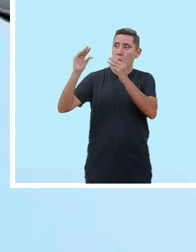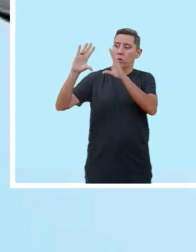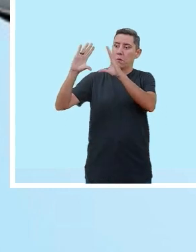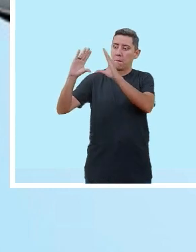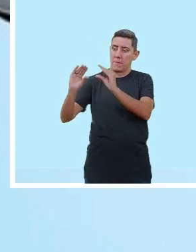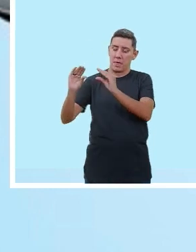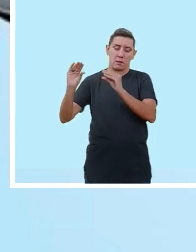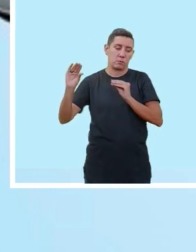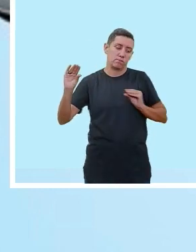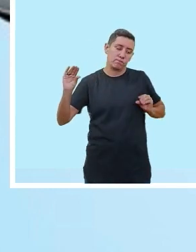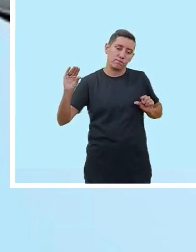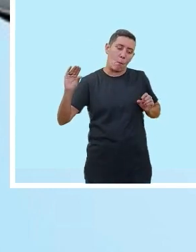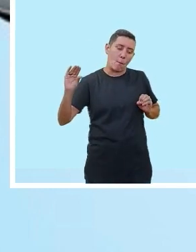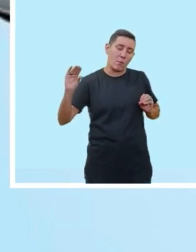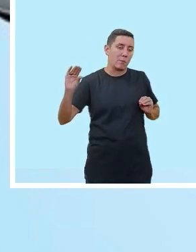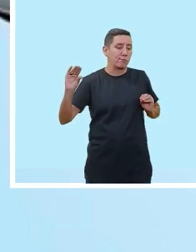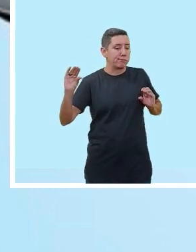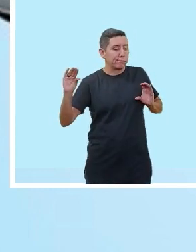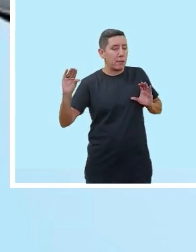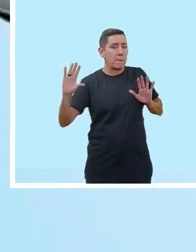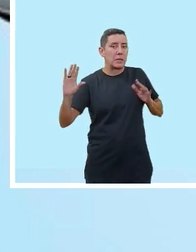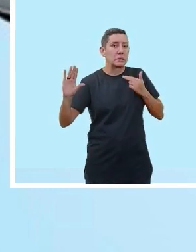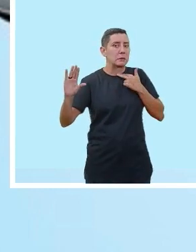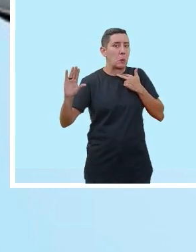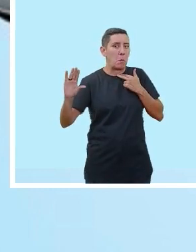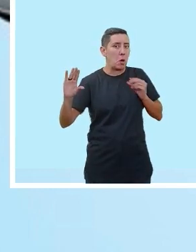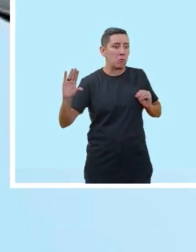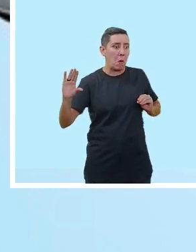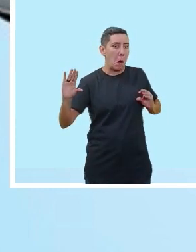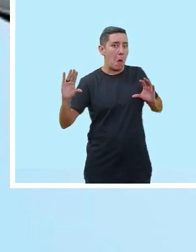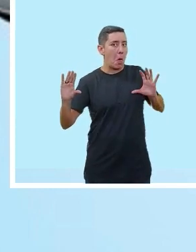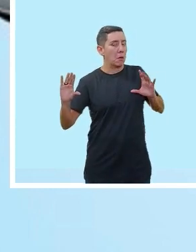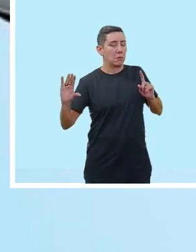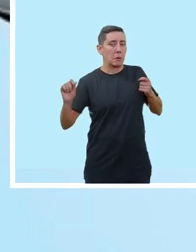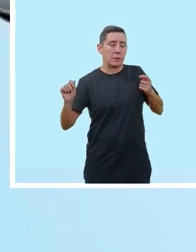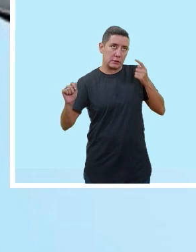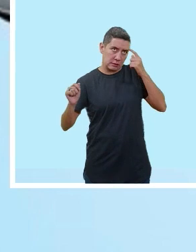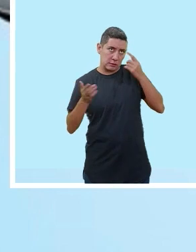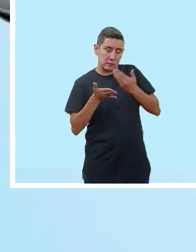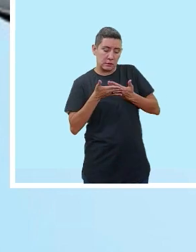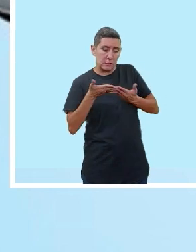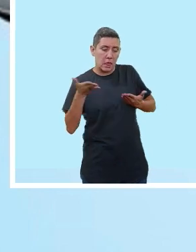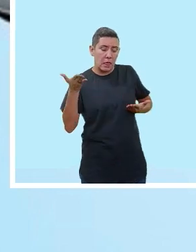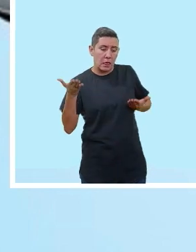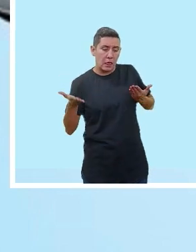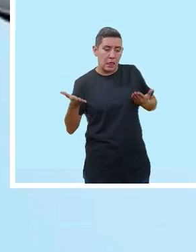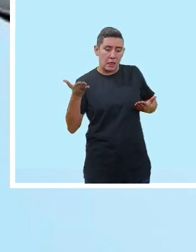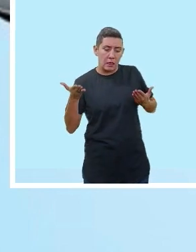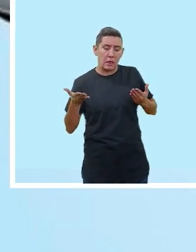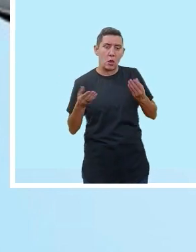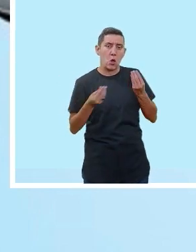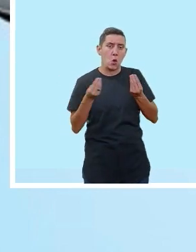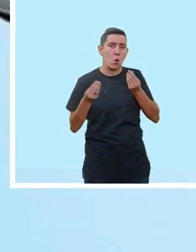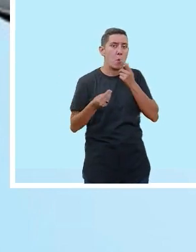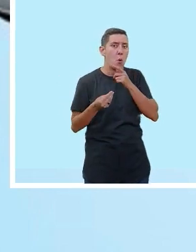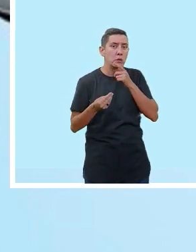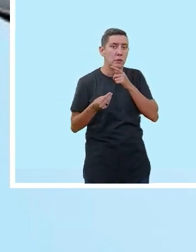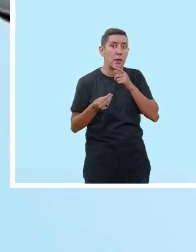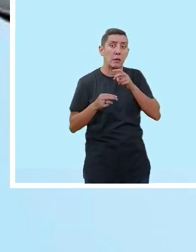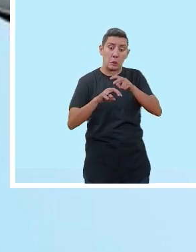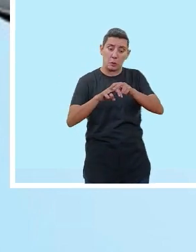aborde a questão da eletrificação, substituição de fontes de energia que não são